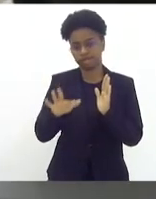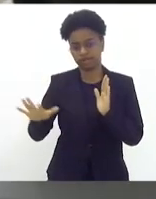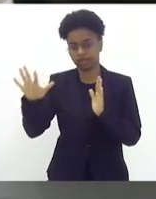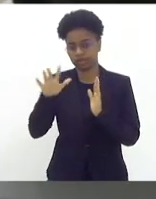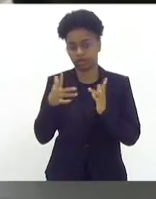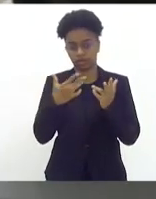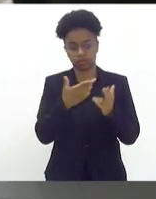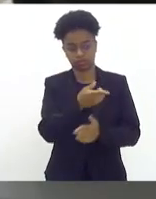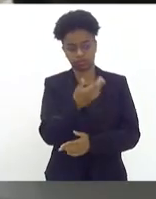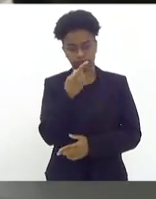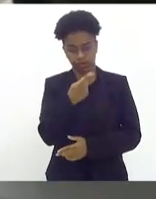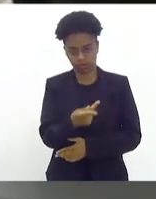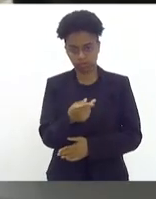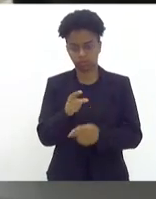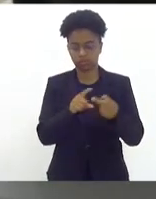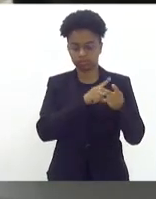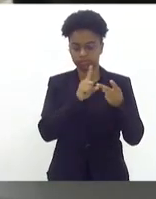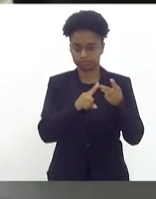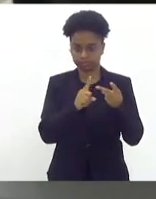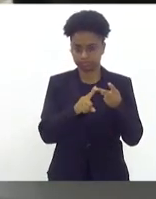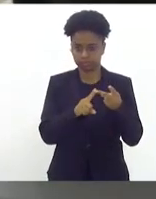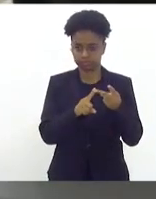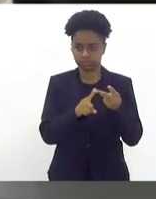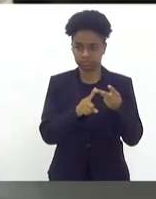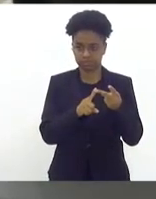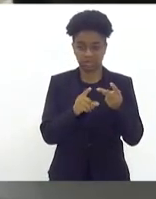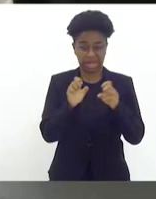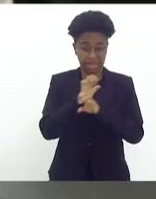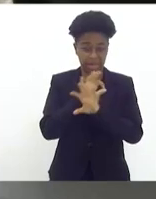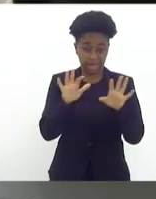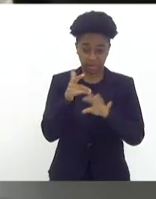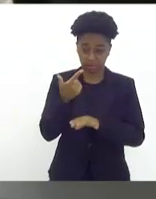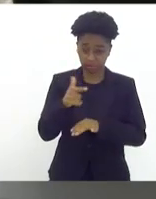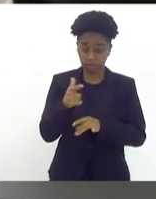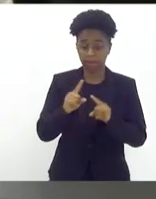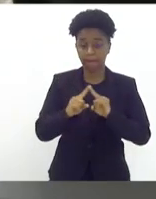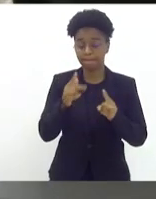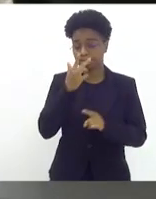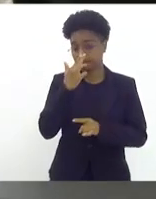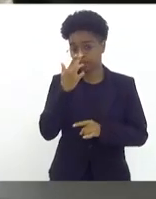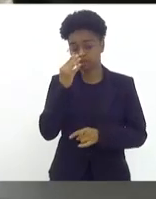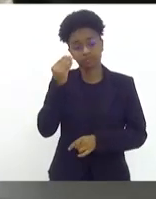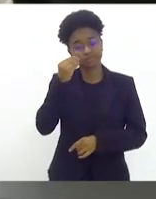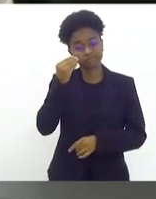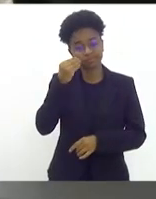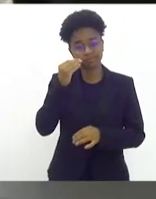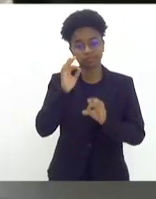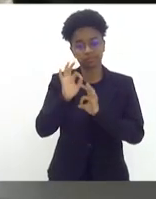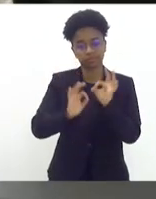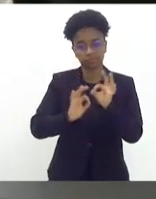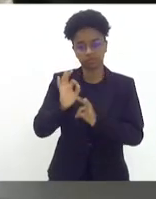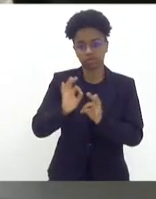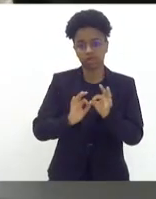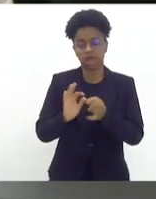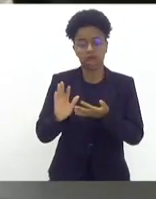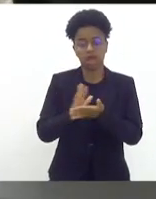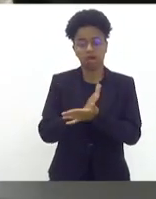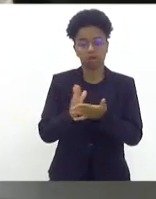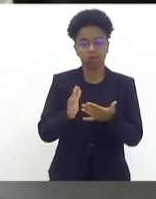Célia. E a outra, embora não seja clara, mas me parece uma tentativa de formatação de algum tipo de